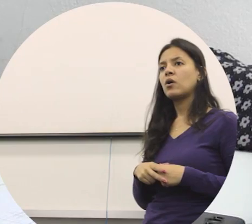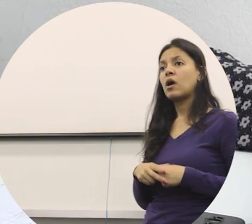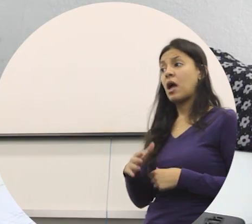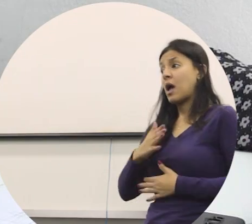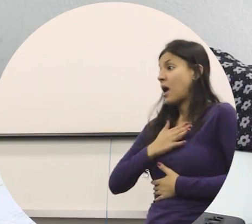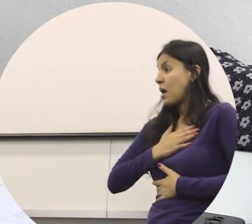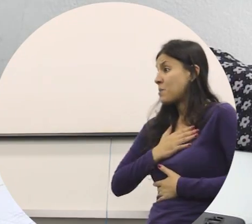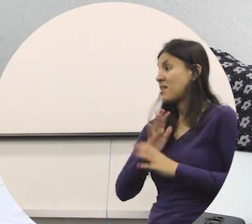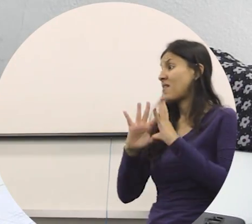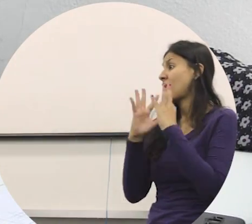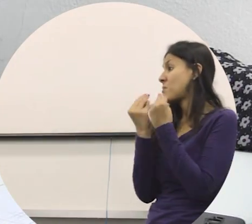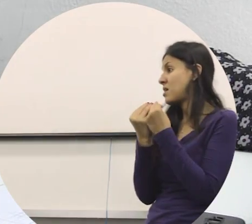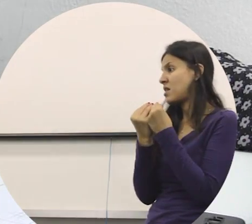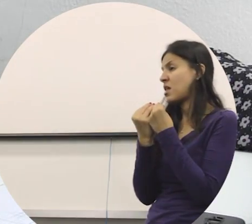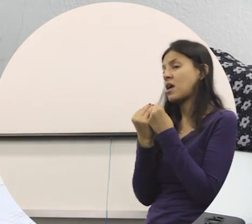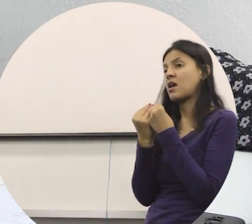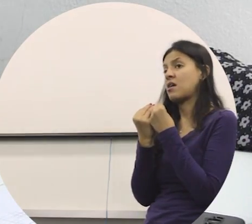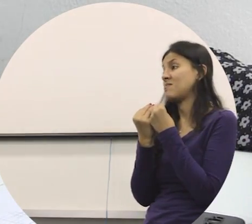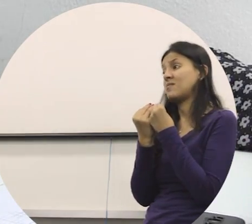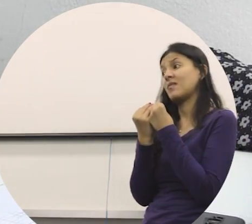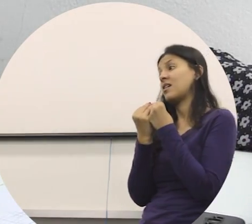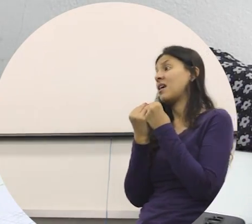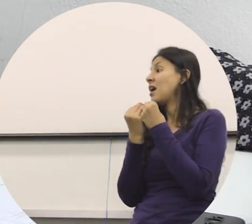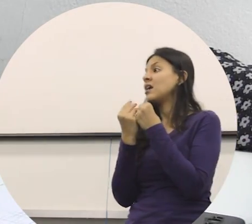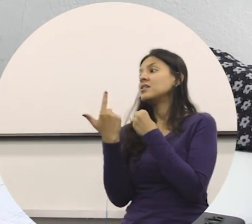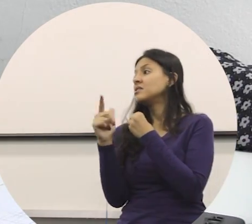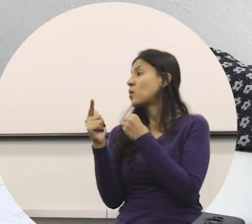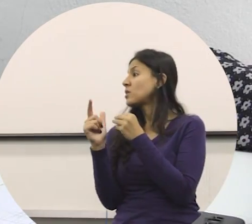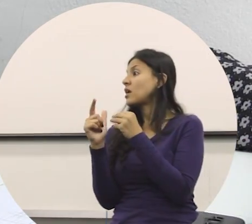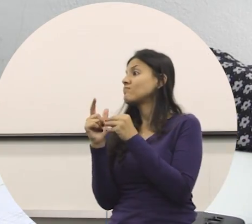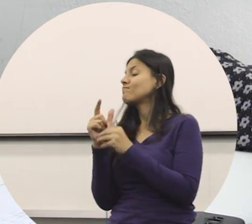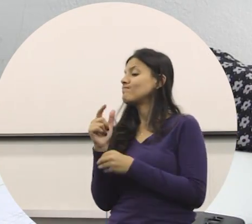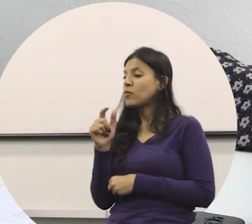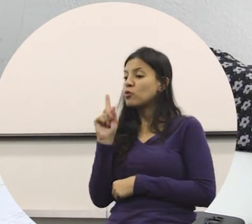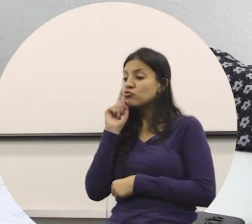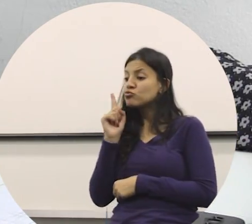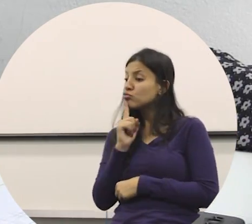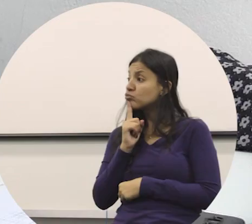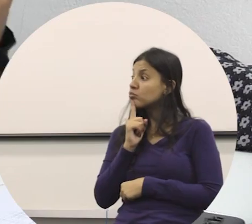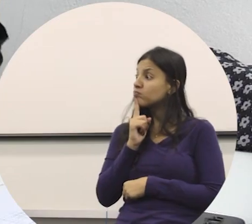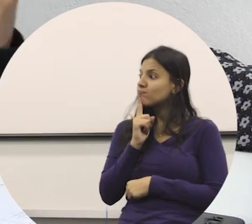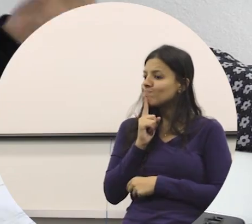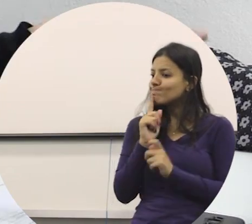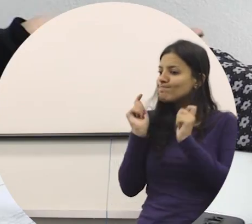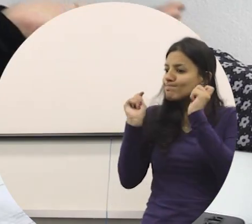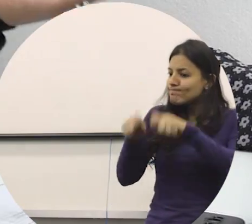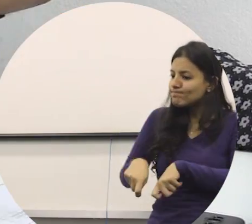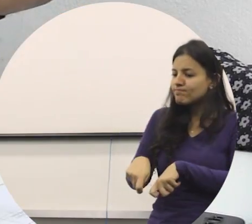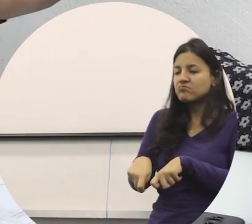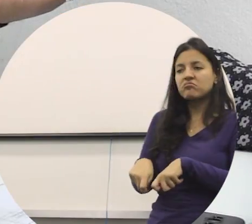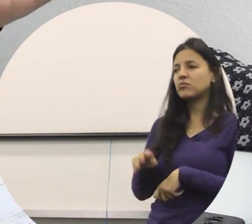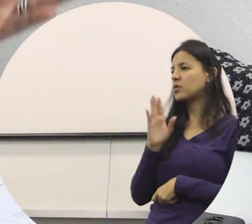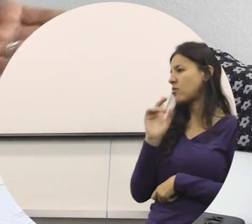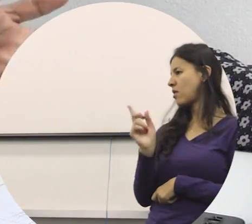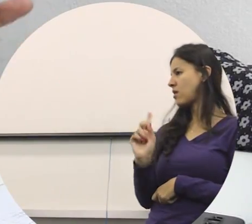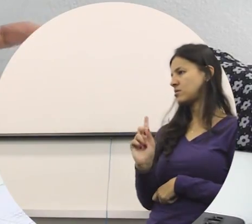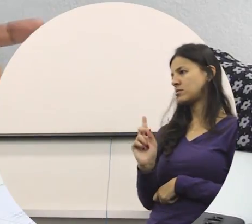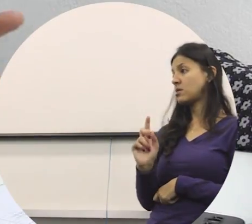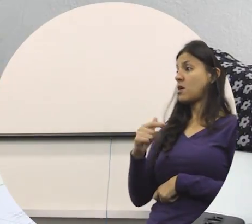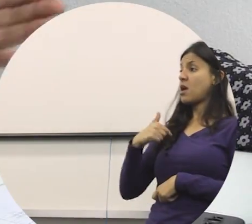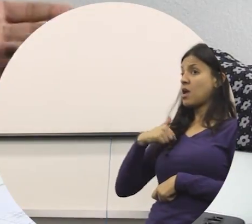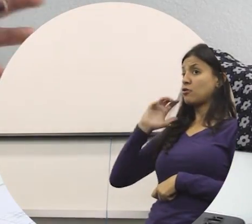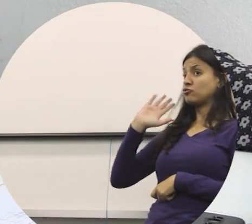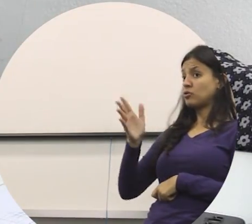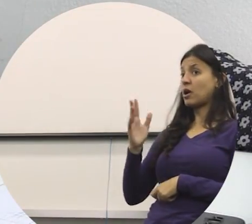minha família, ela não tem conhecimento da potencialidade do surdo. Então, eu vejo isso no cotidiano. Eu trabalho 2